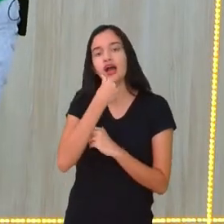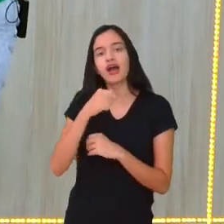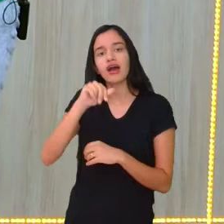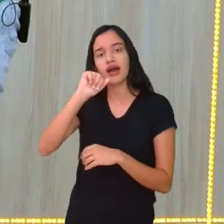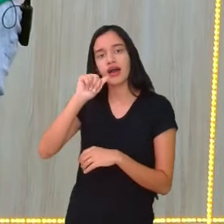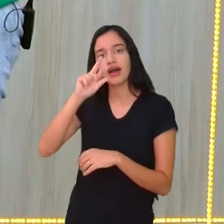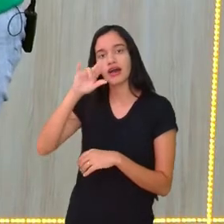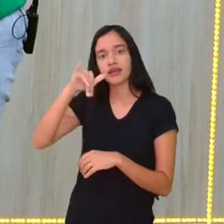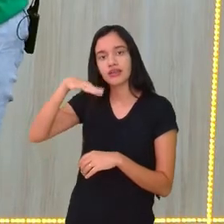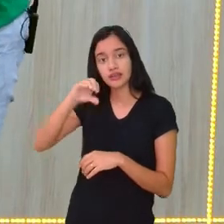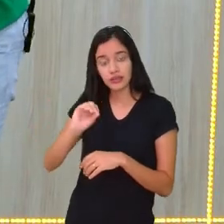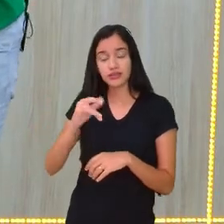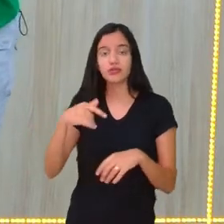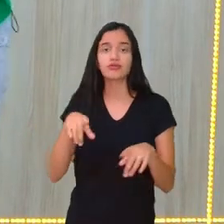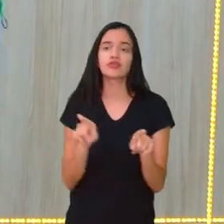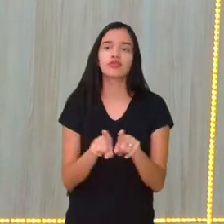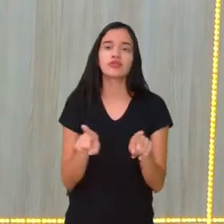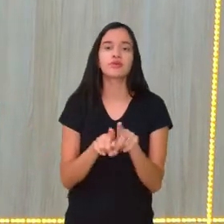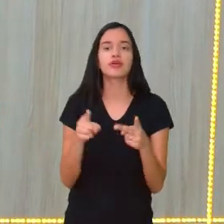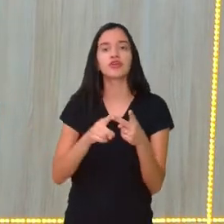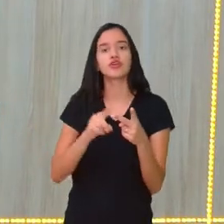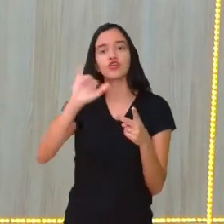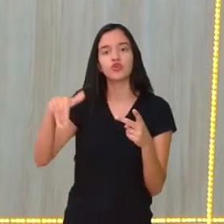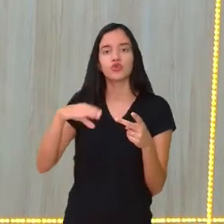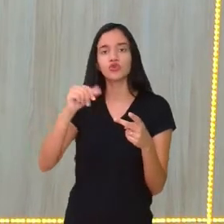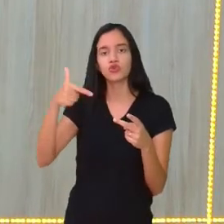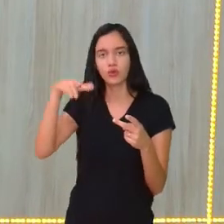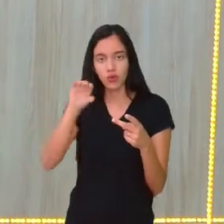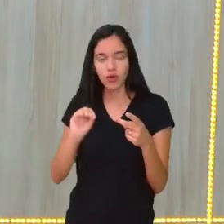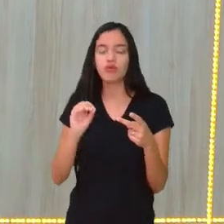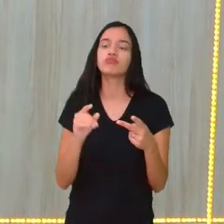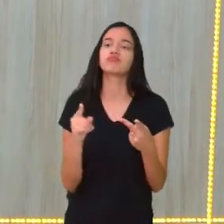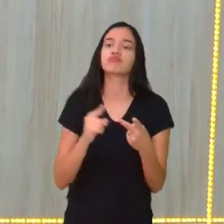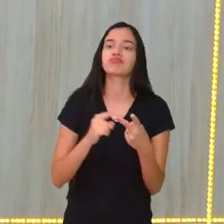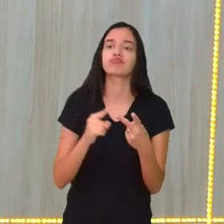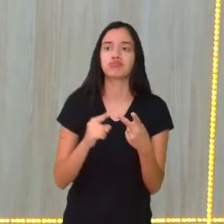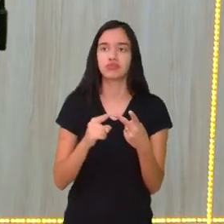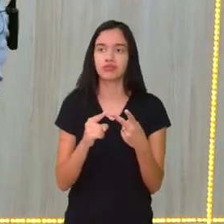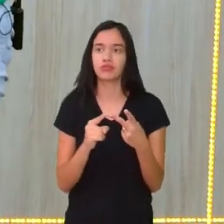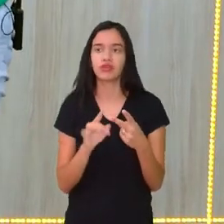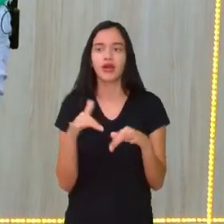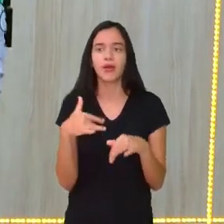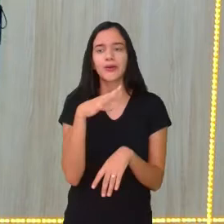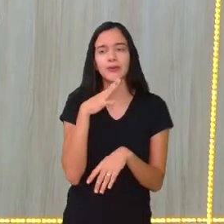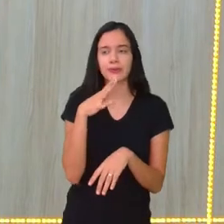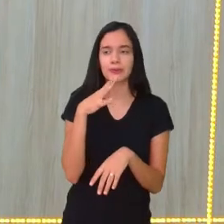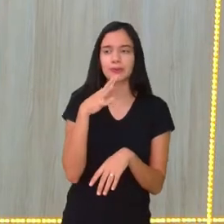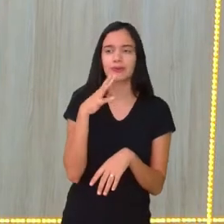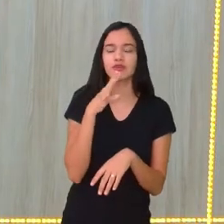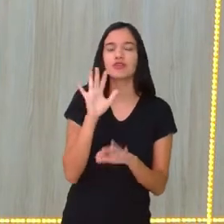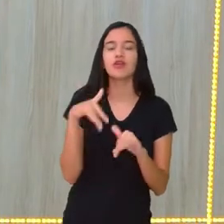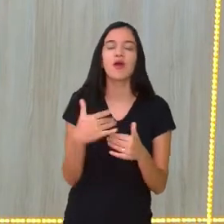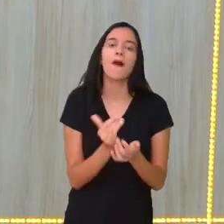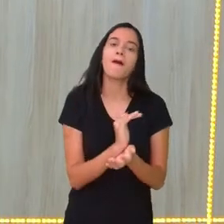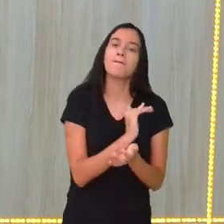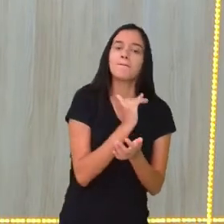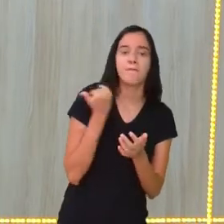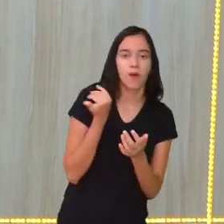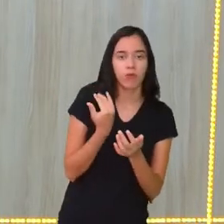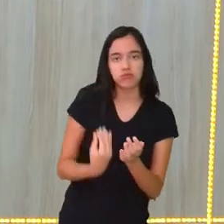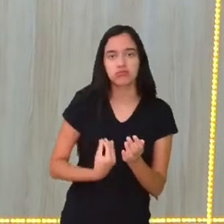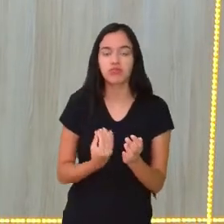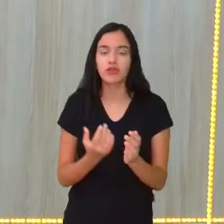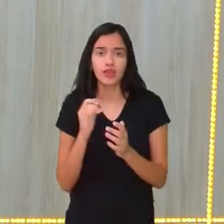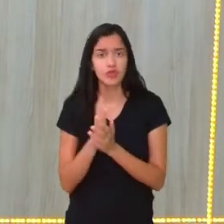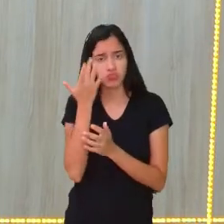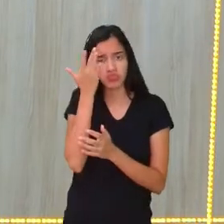e João Cabral de Melo Neto, com seu Auto de Natal, mais conhecido como Morte e Vida Severina. Não sei